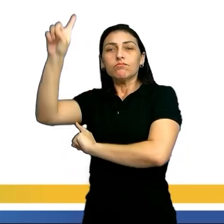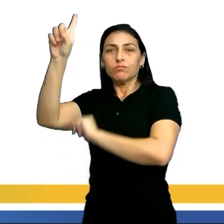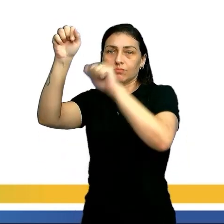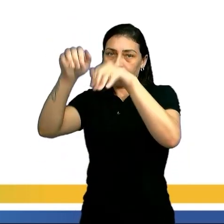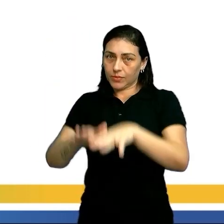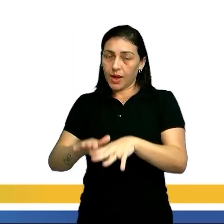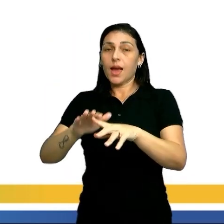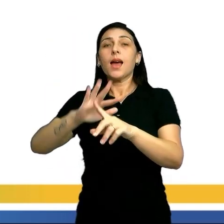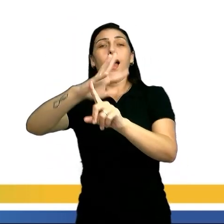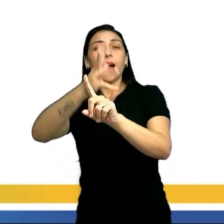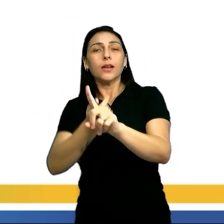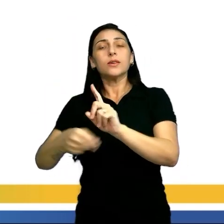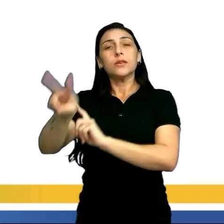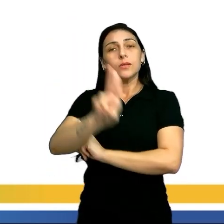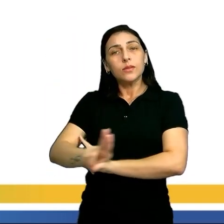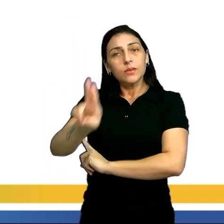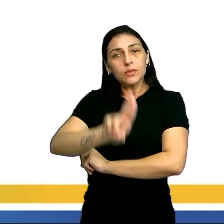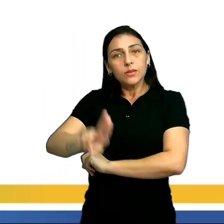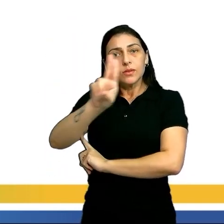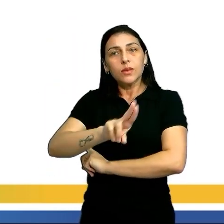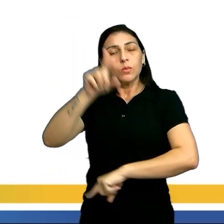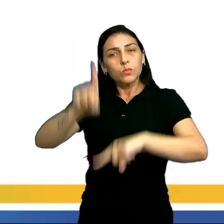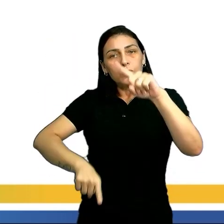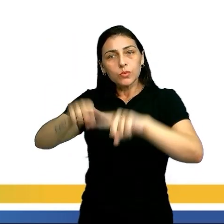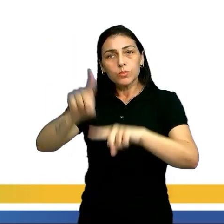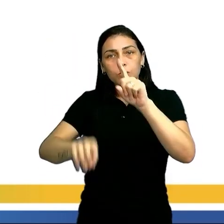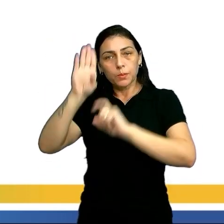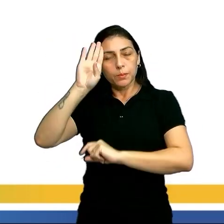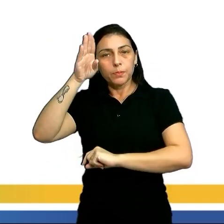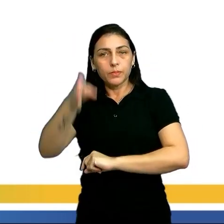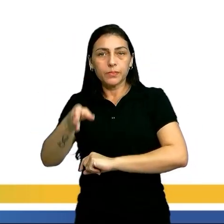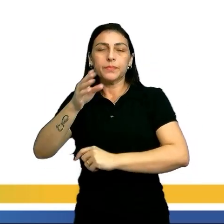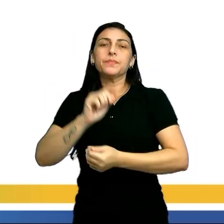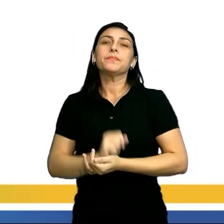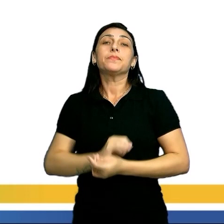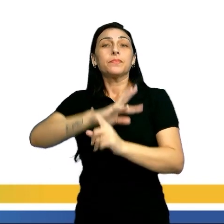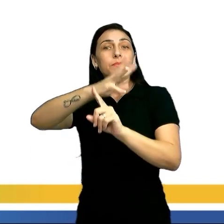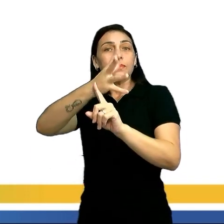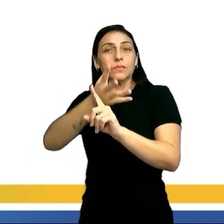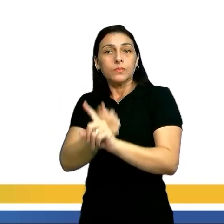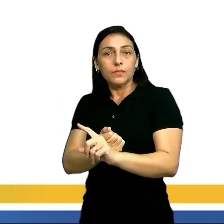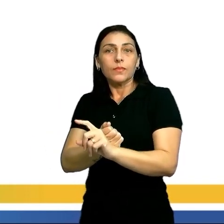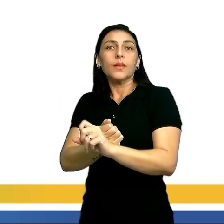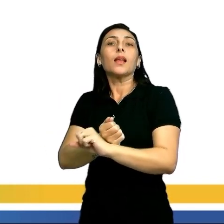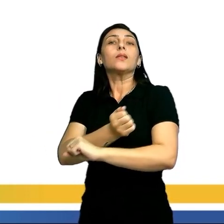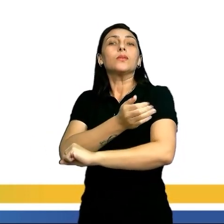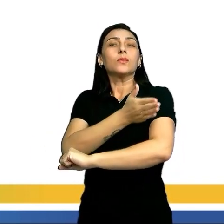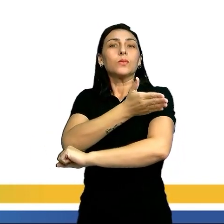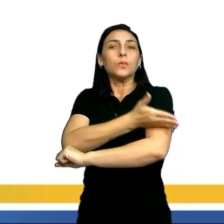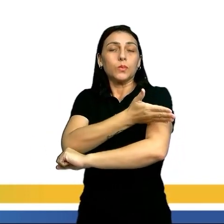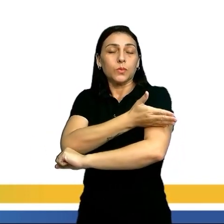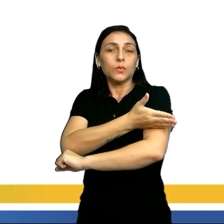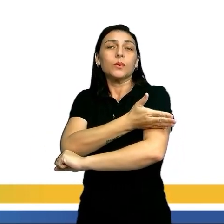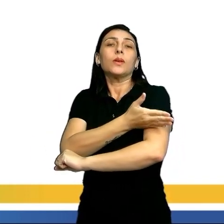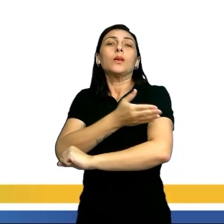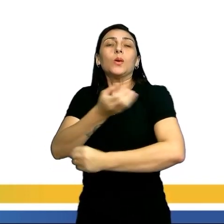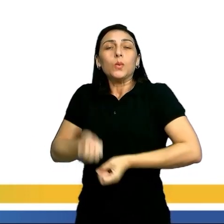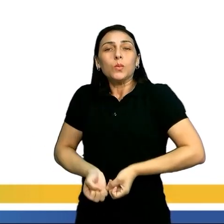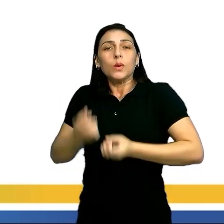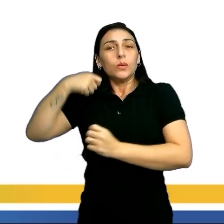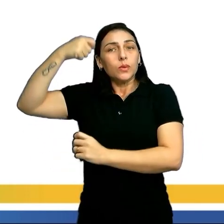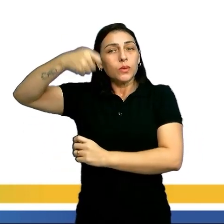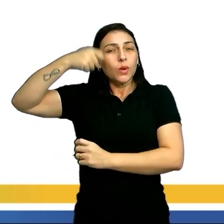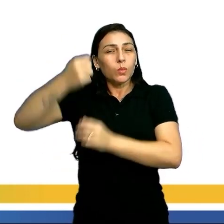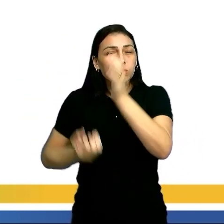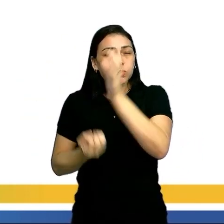A arte ela é usada como ferramenta. A arte na antiguidade. Manifestações artísticas desde